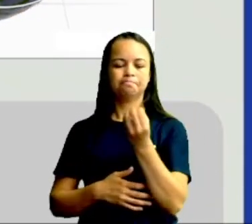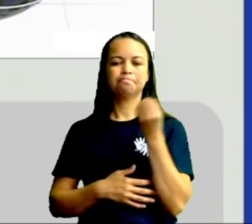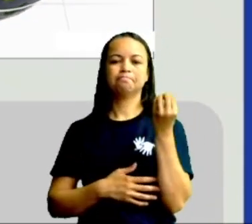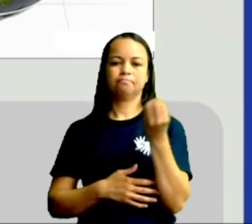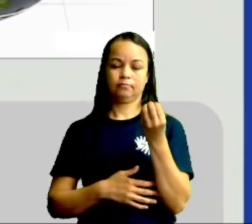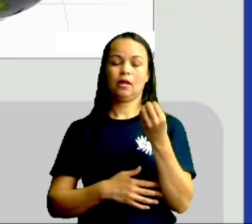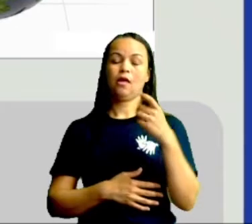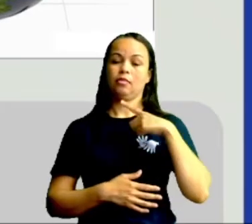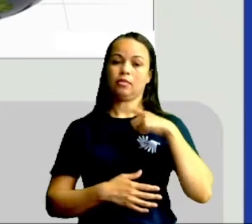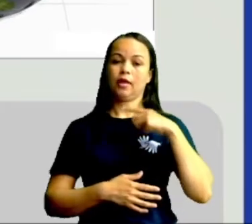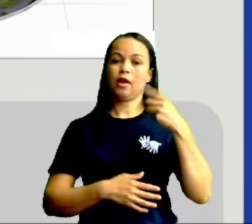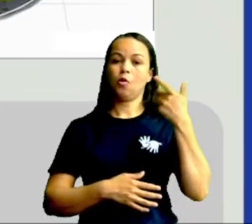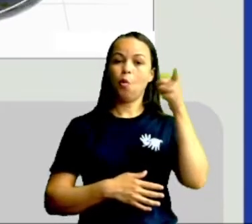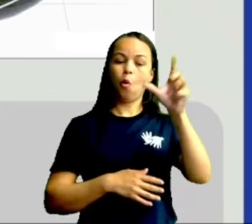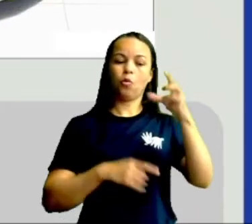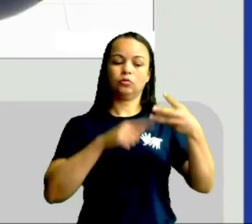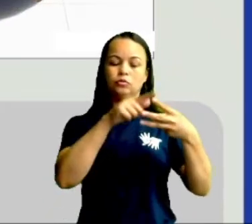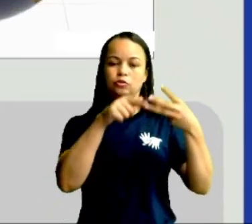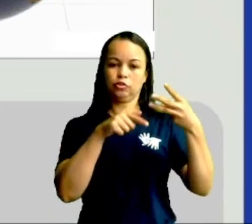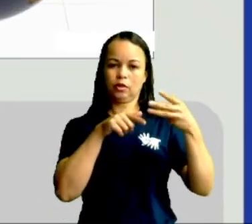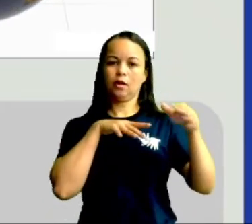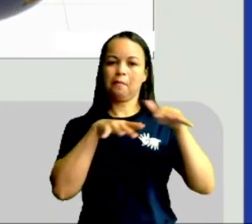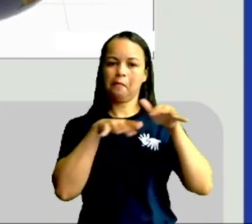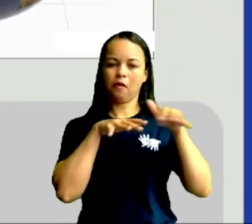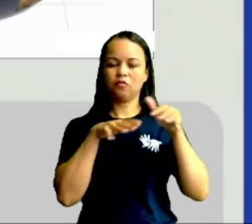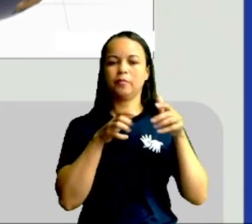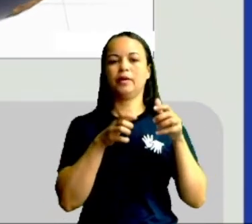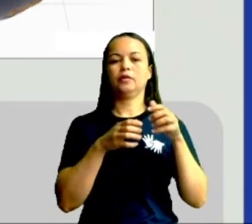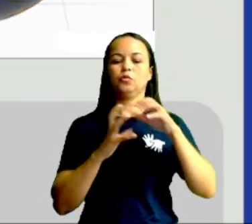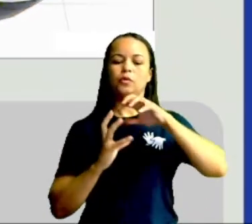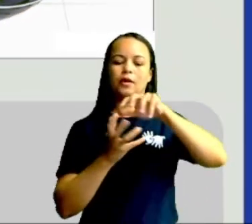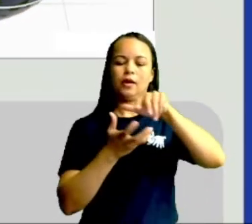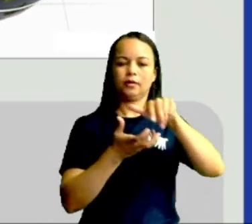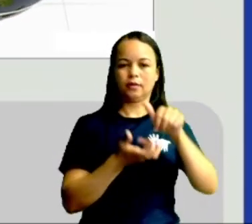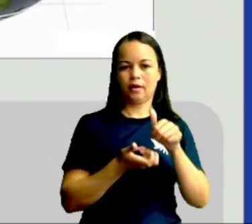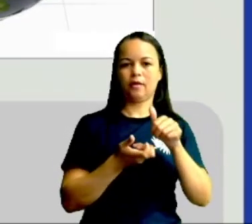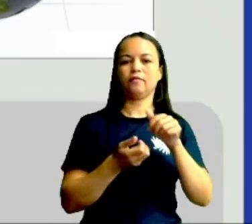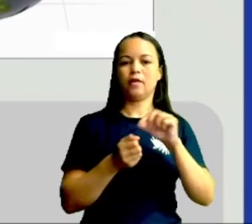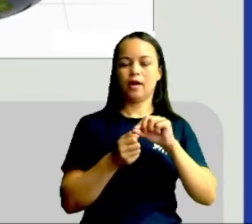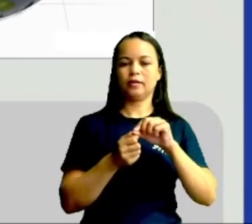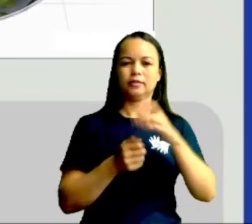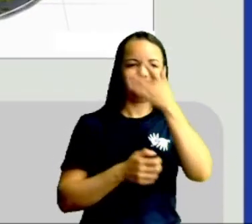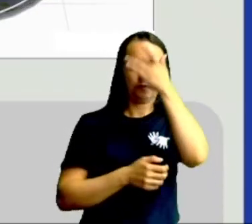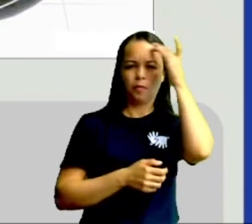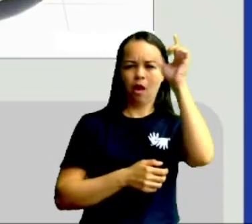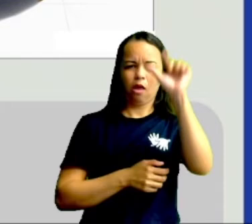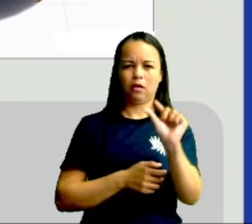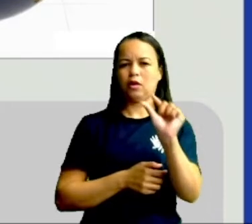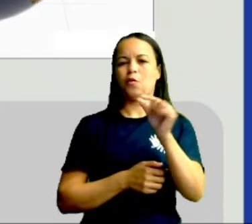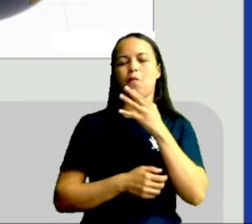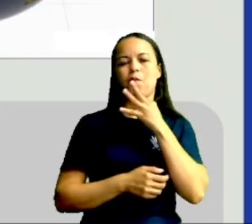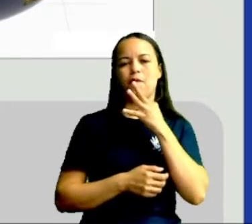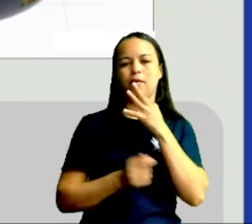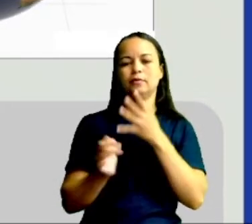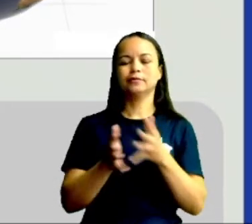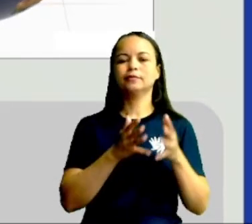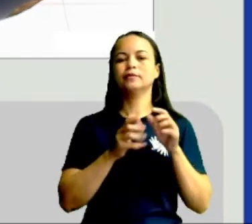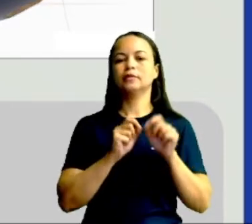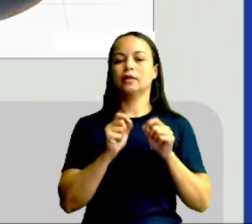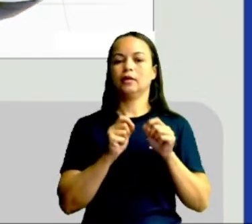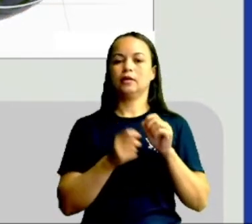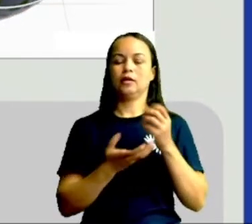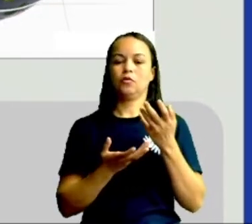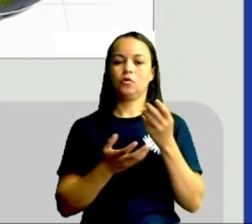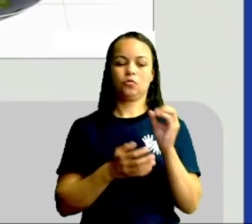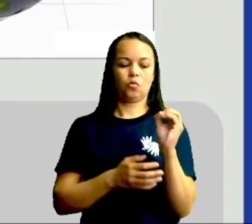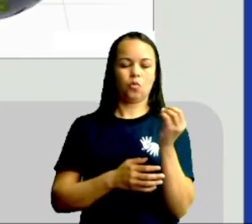existem outros 3 movimentos que a Terra faz e que poucos conhecem. O movimento de translação e o movimento